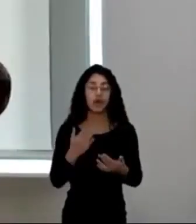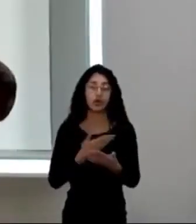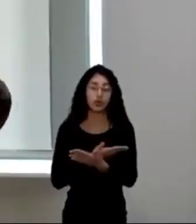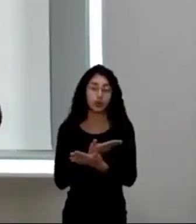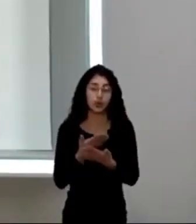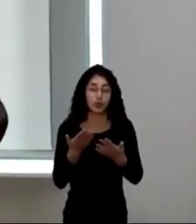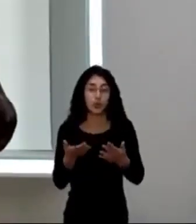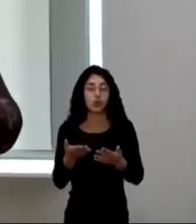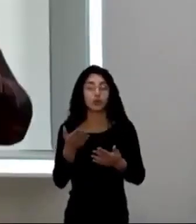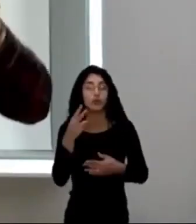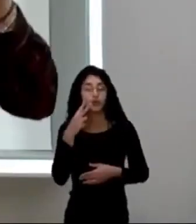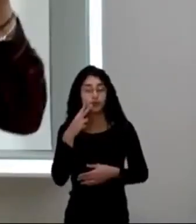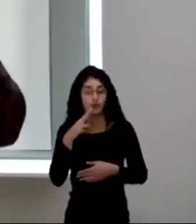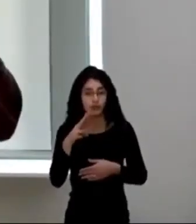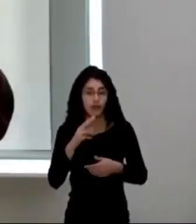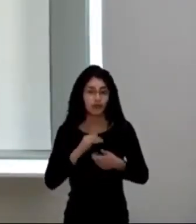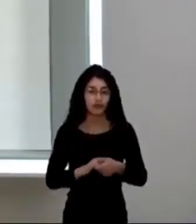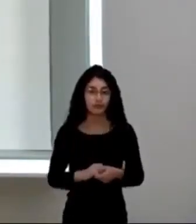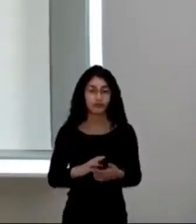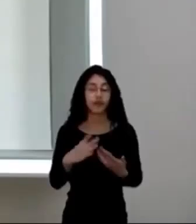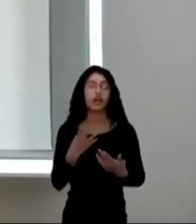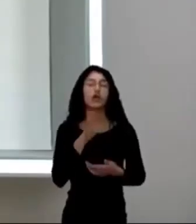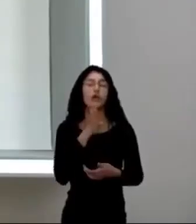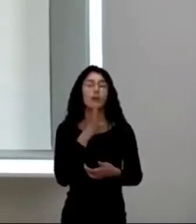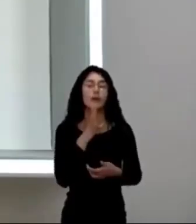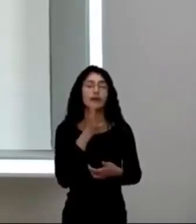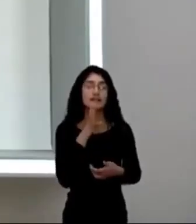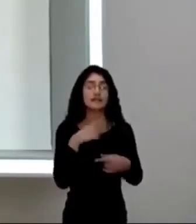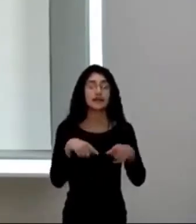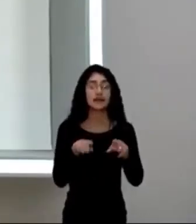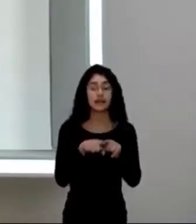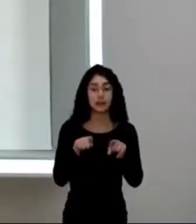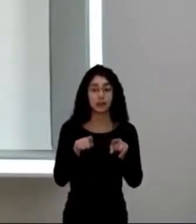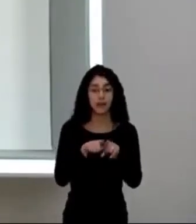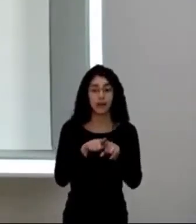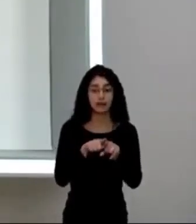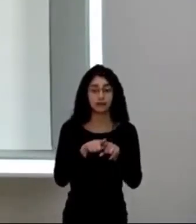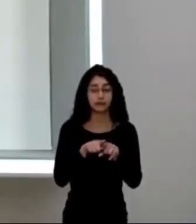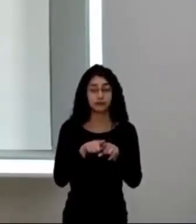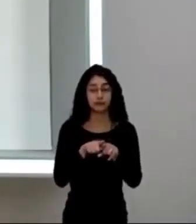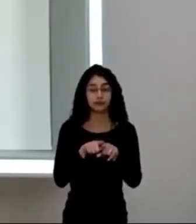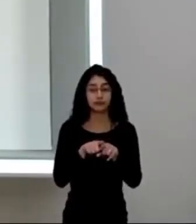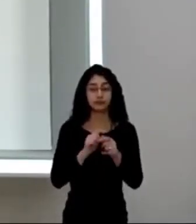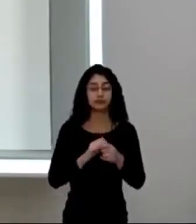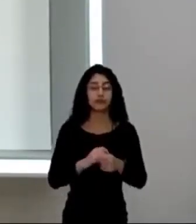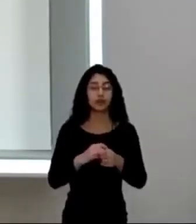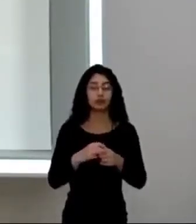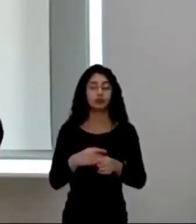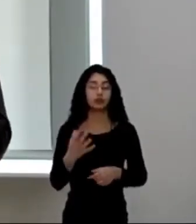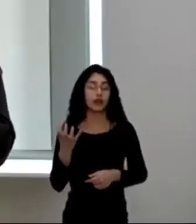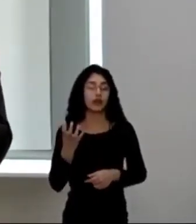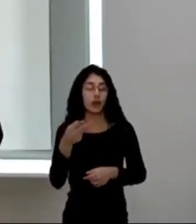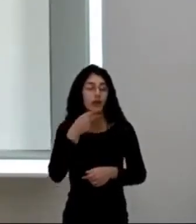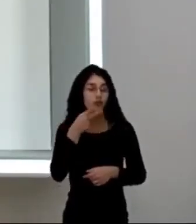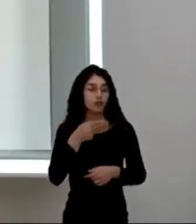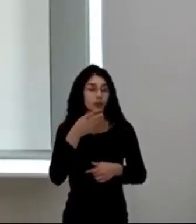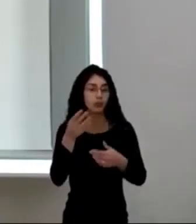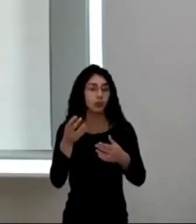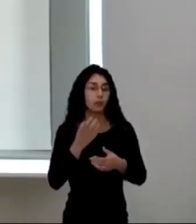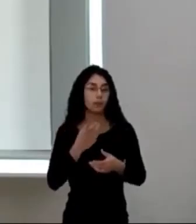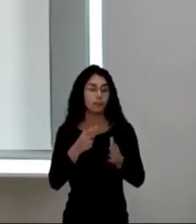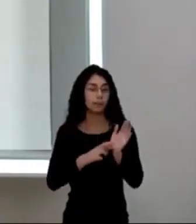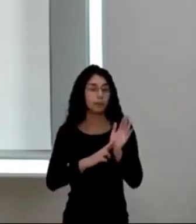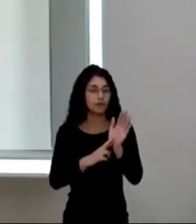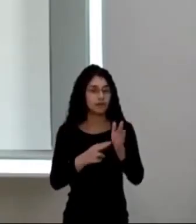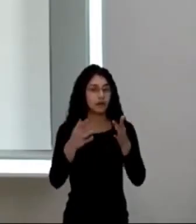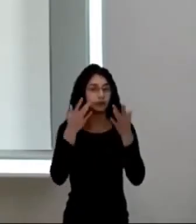aí aprecie, né, e conheça, então, o enredo daquela mensagem que a gente quer transmitir, certo? Então, gente,